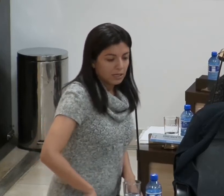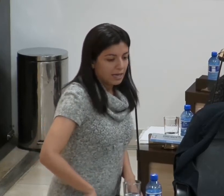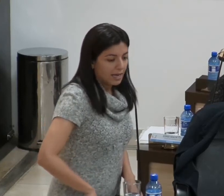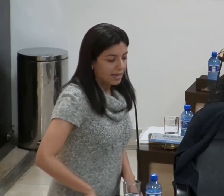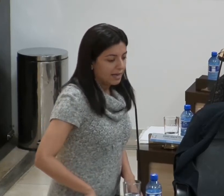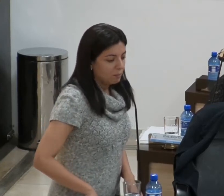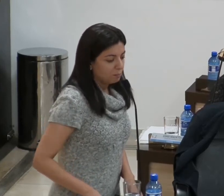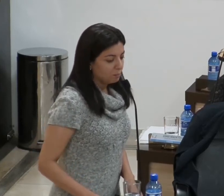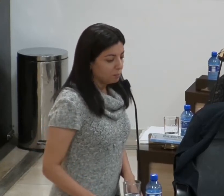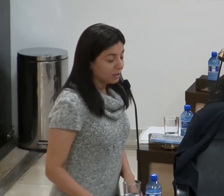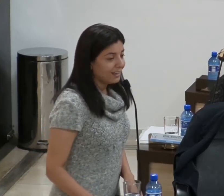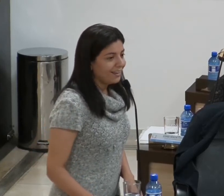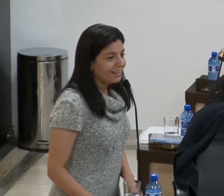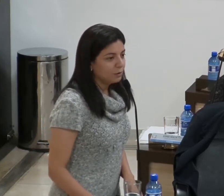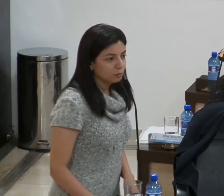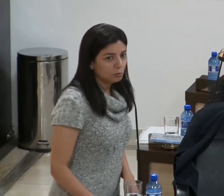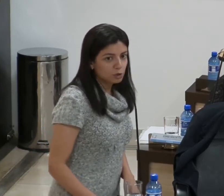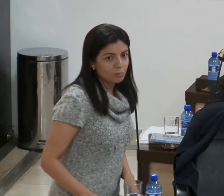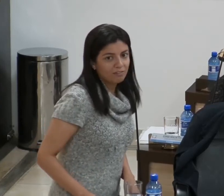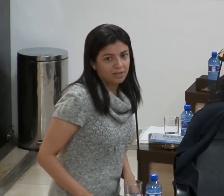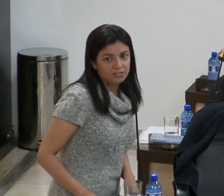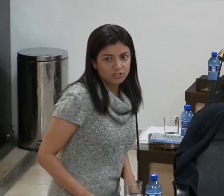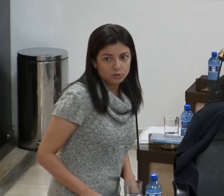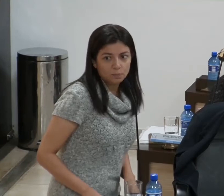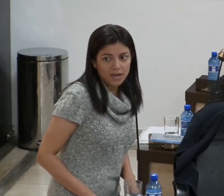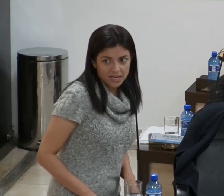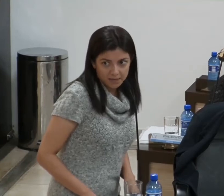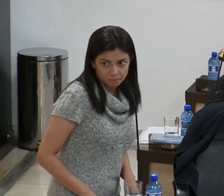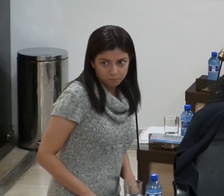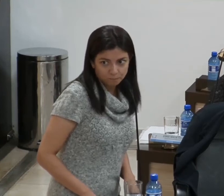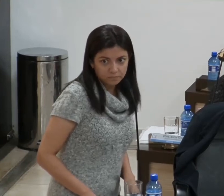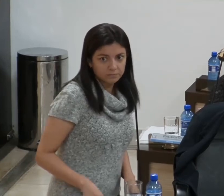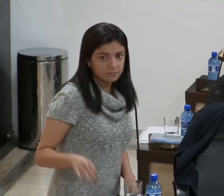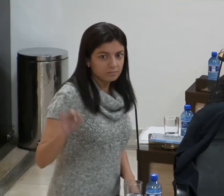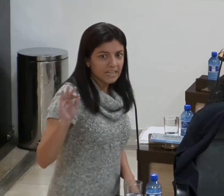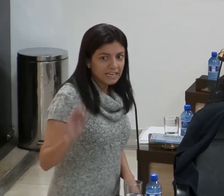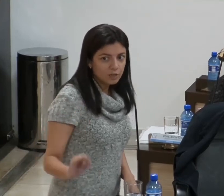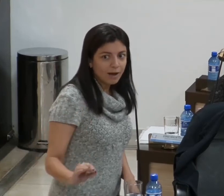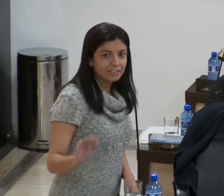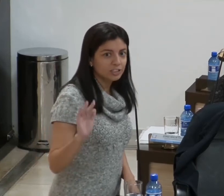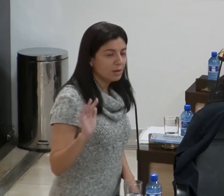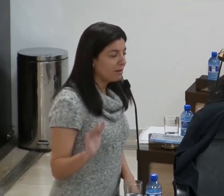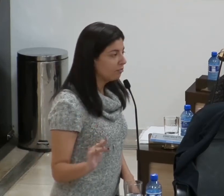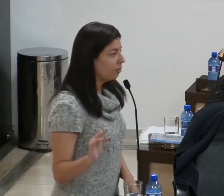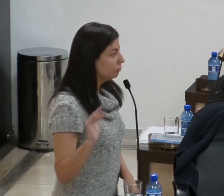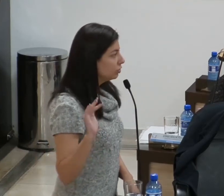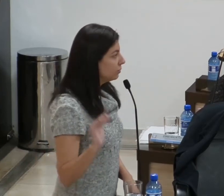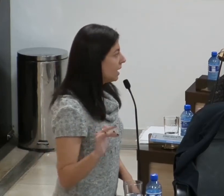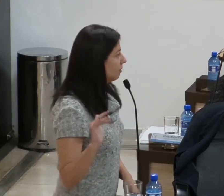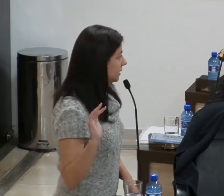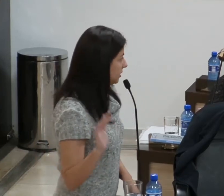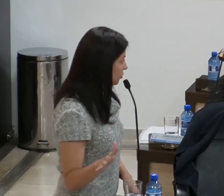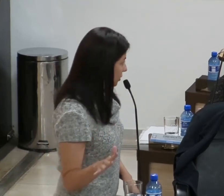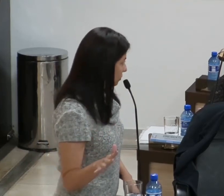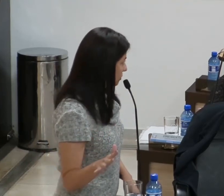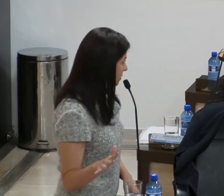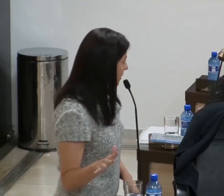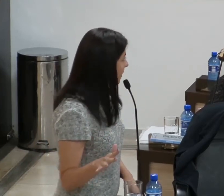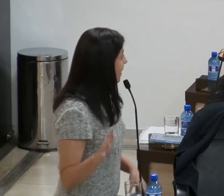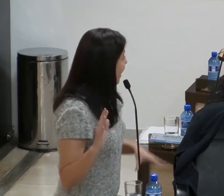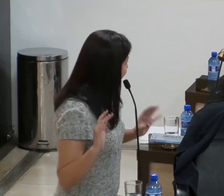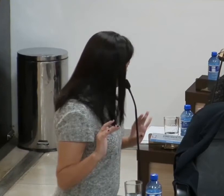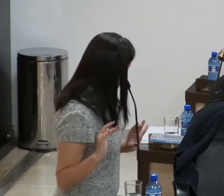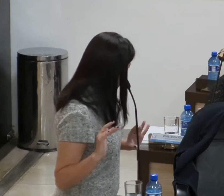contraponto, porque eu uso muito uma frase de Exupéry: a linguagem é uma fonte de